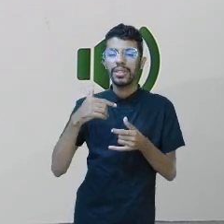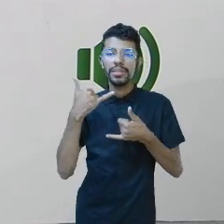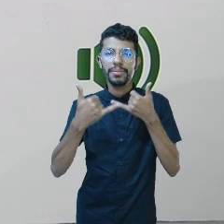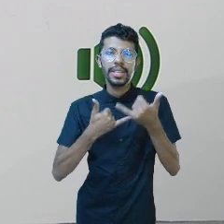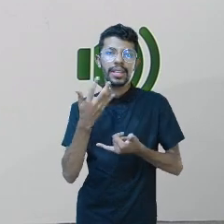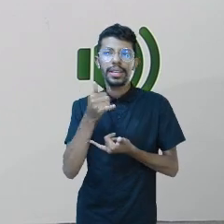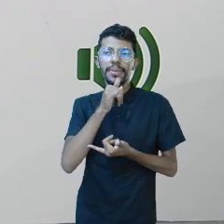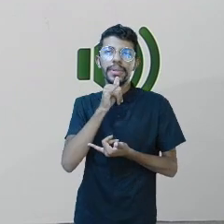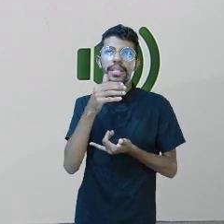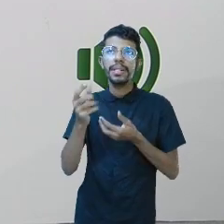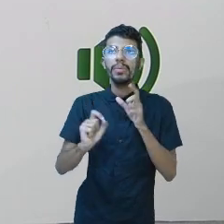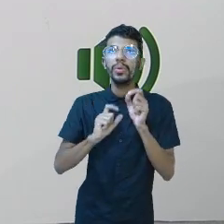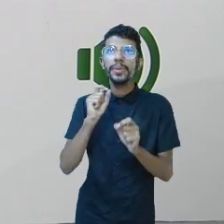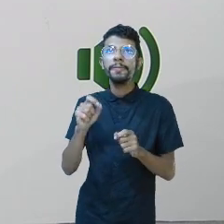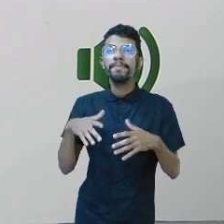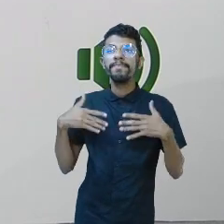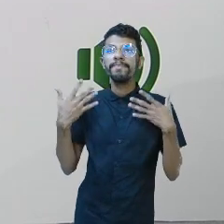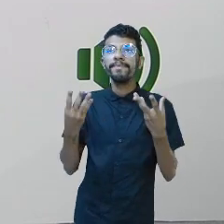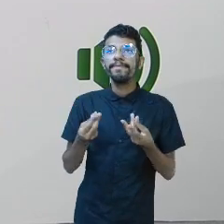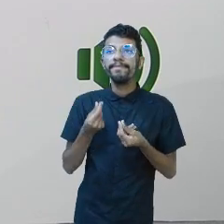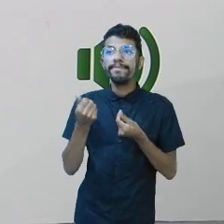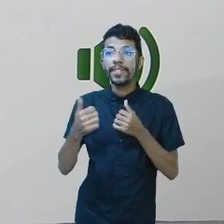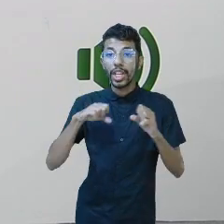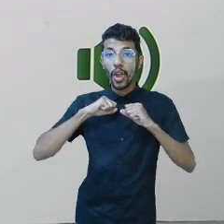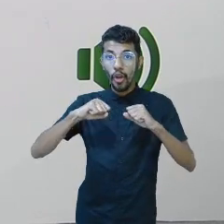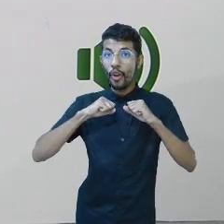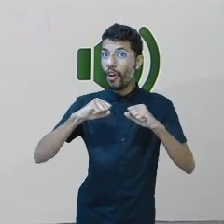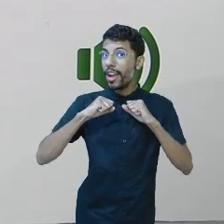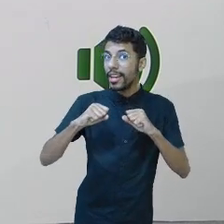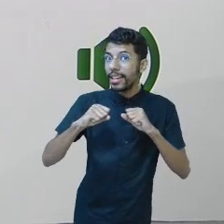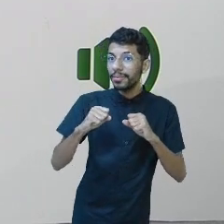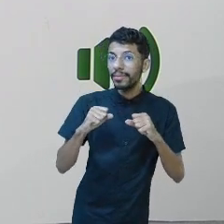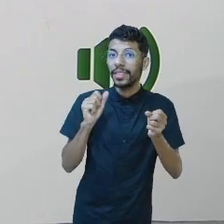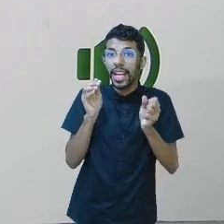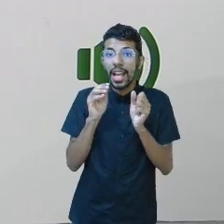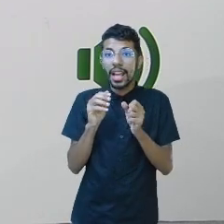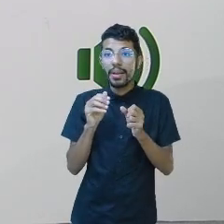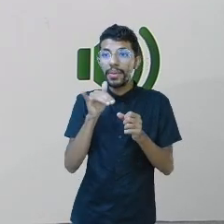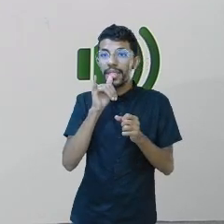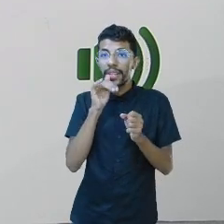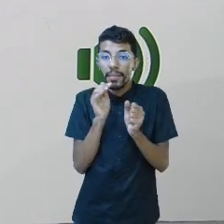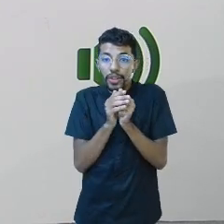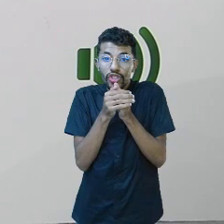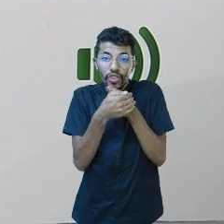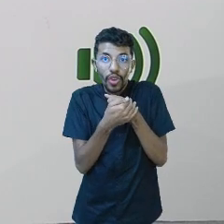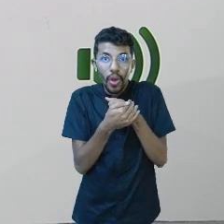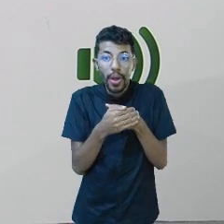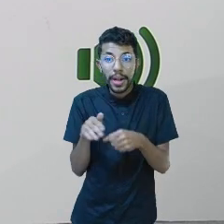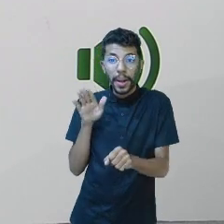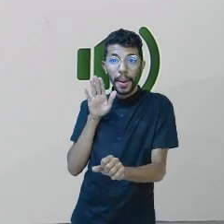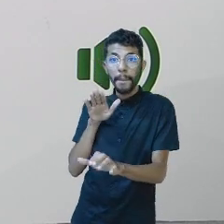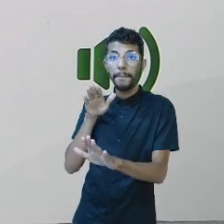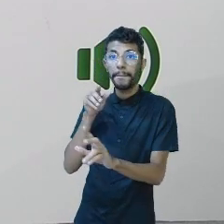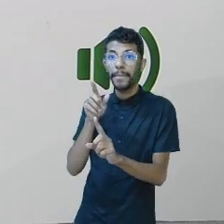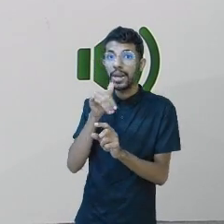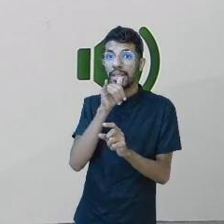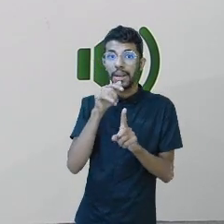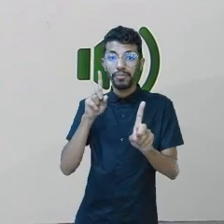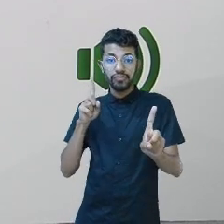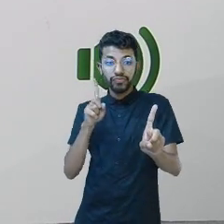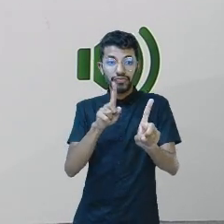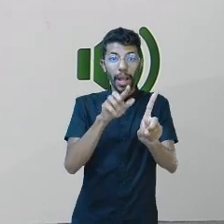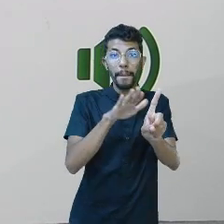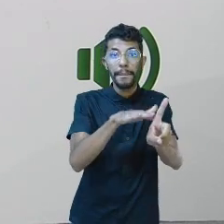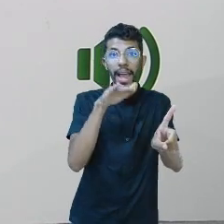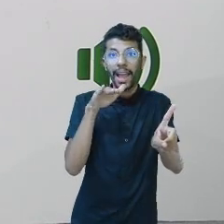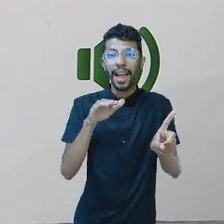Como brincadeiras de corrida mesmo, né? De esconde-esconde, pega-pegou. Então, na